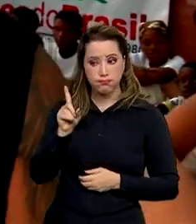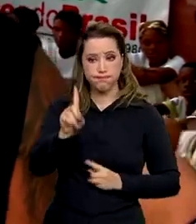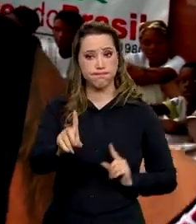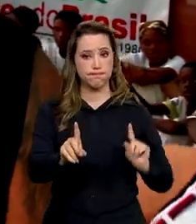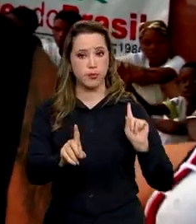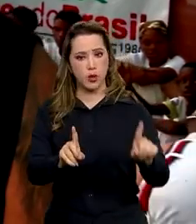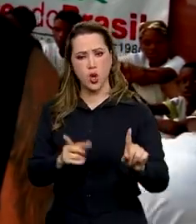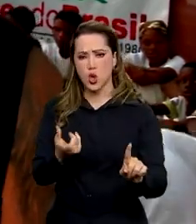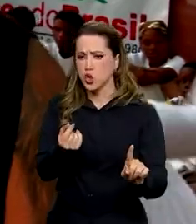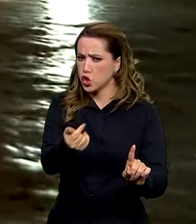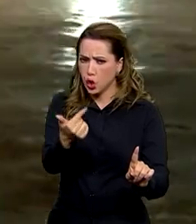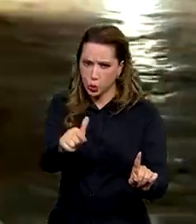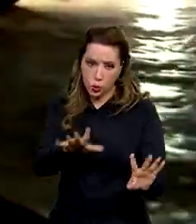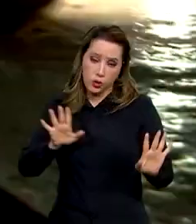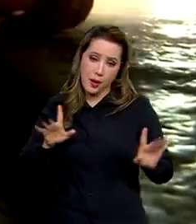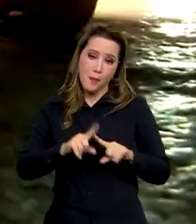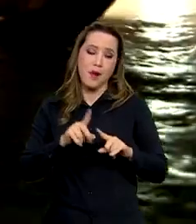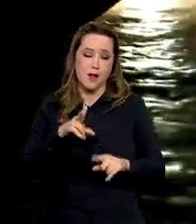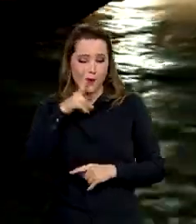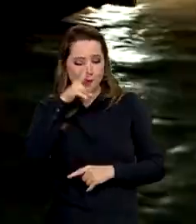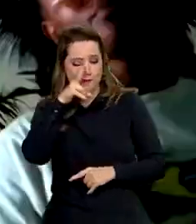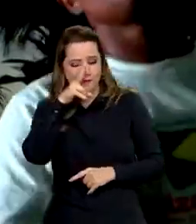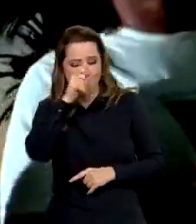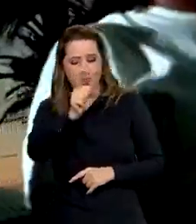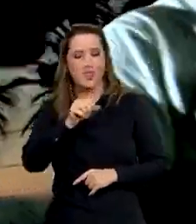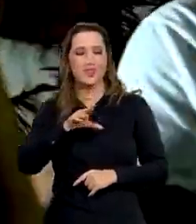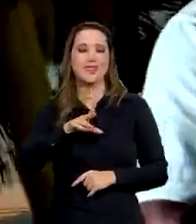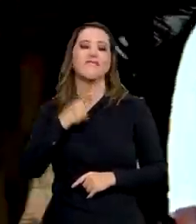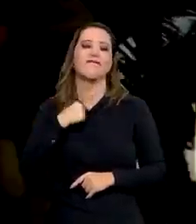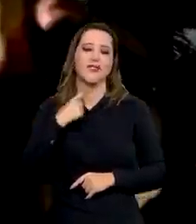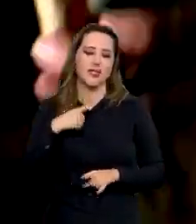muito recurso, mas tem muita disposição, muita vontade.